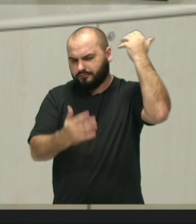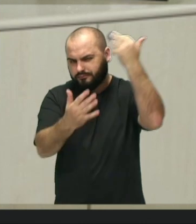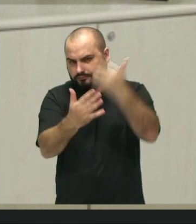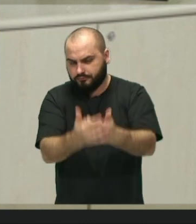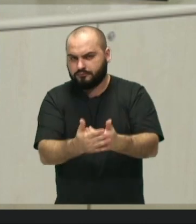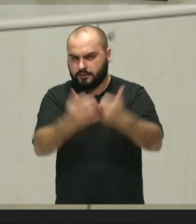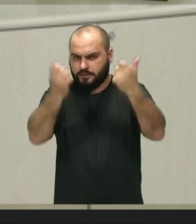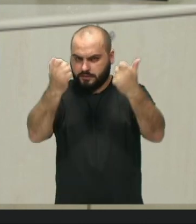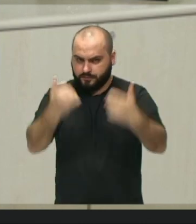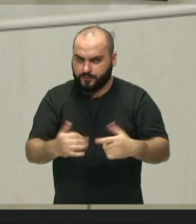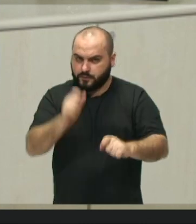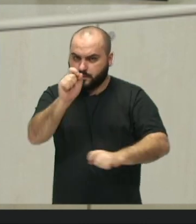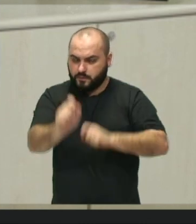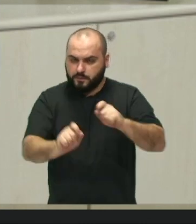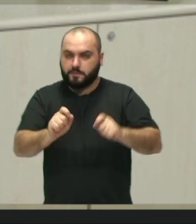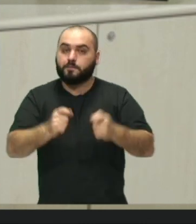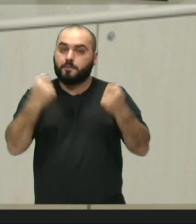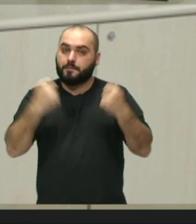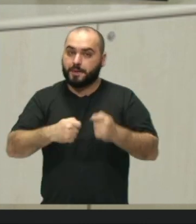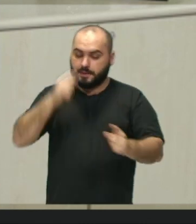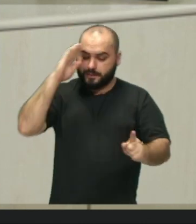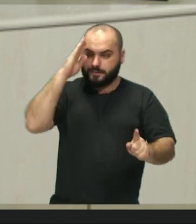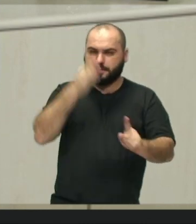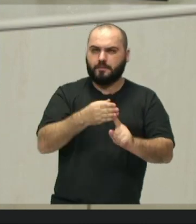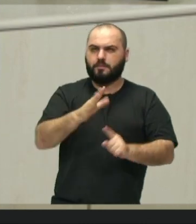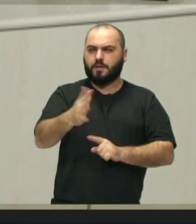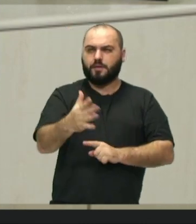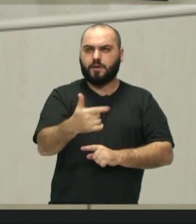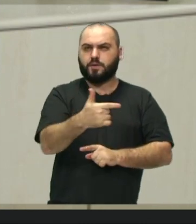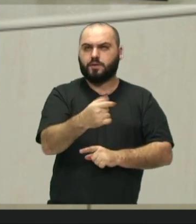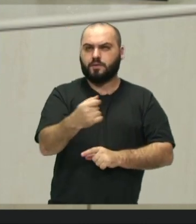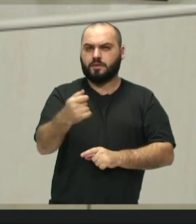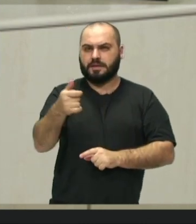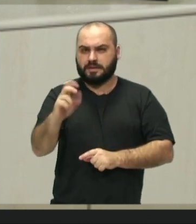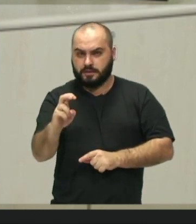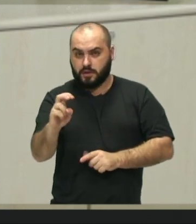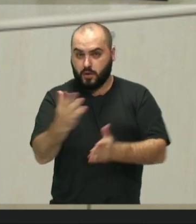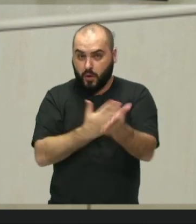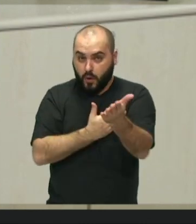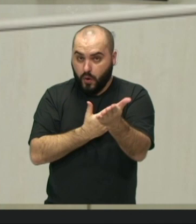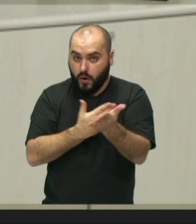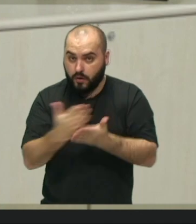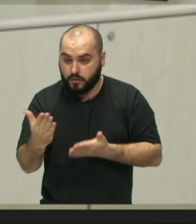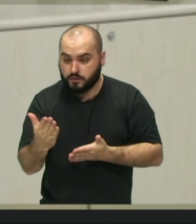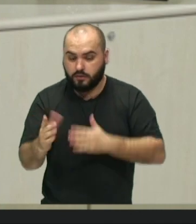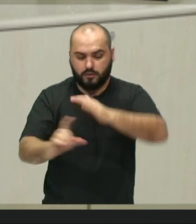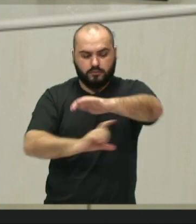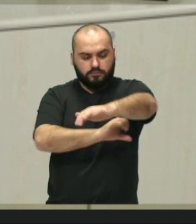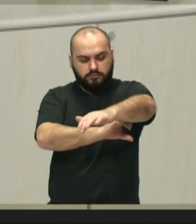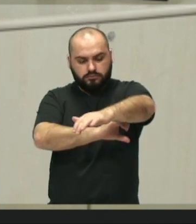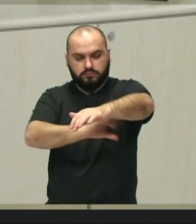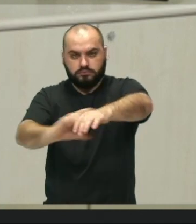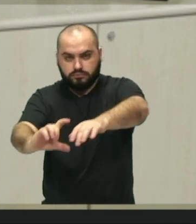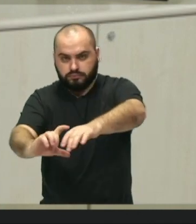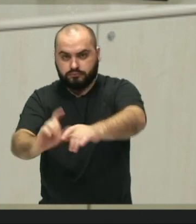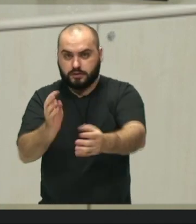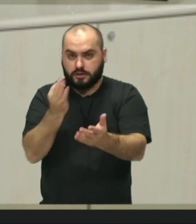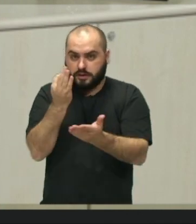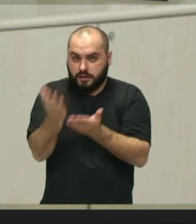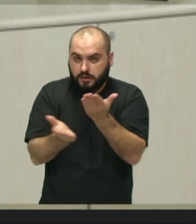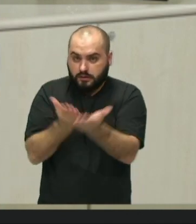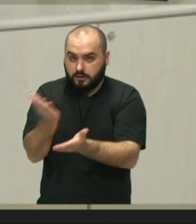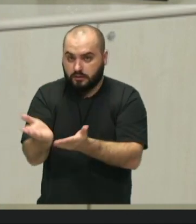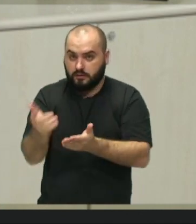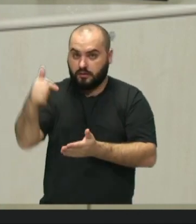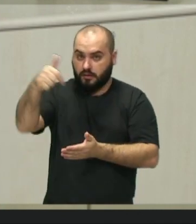eu preciso também registrar que foi em 2005 que se deu o início da implantação da rede coletora de esgoto e de tratamento de esgoto aqui no